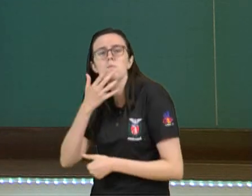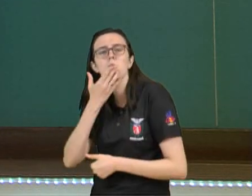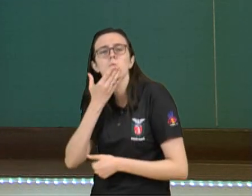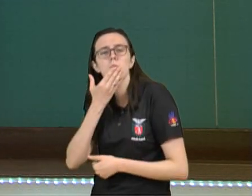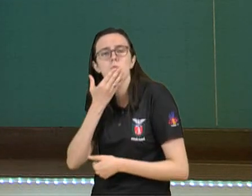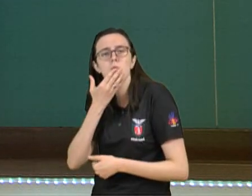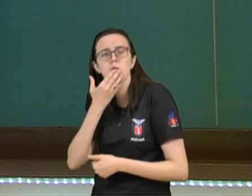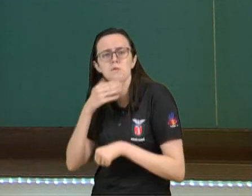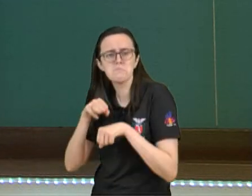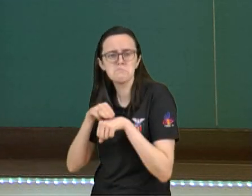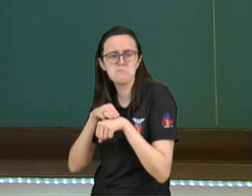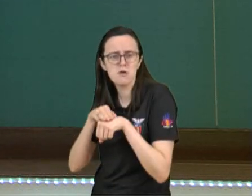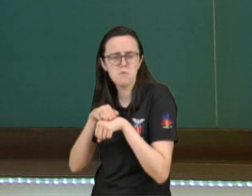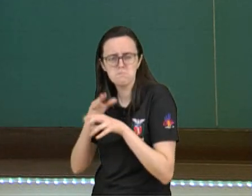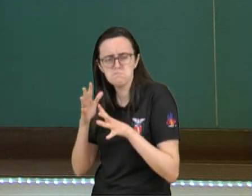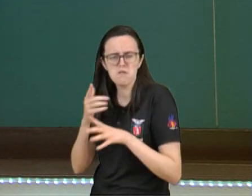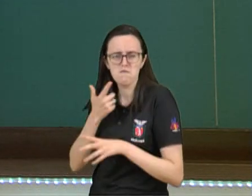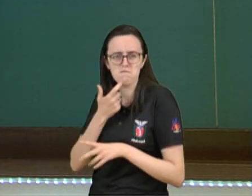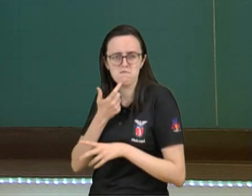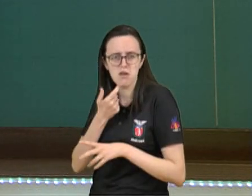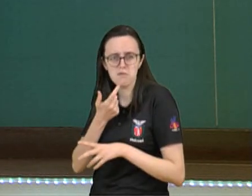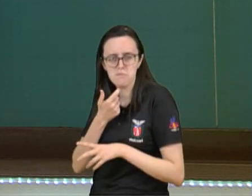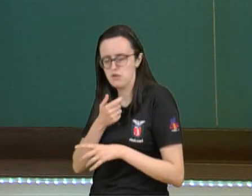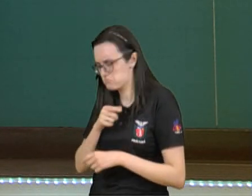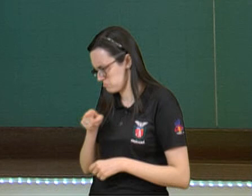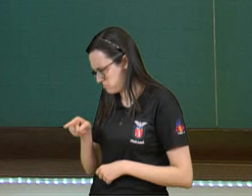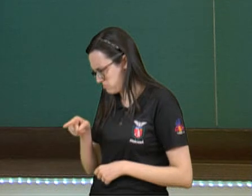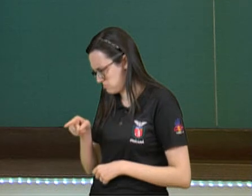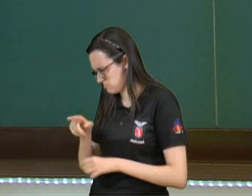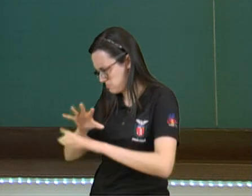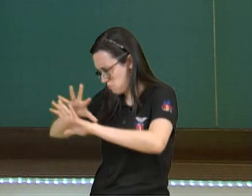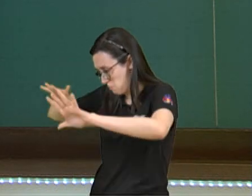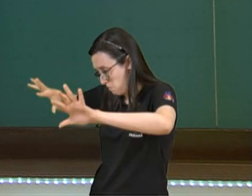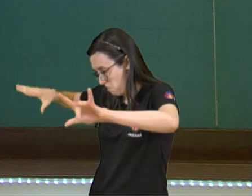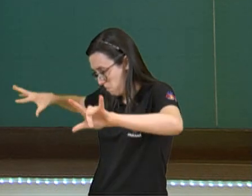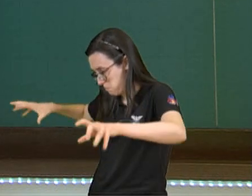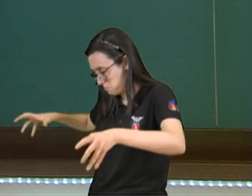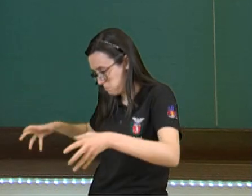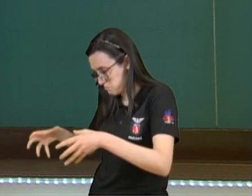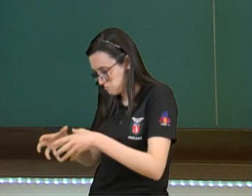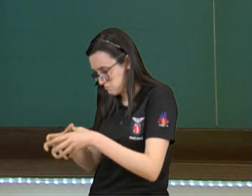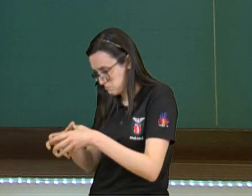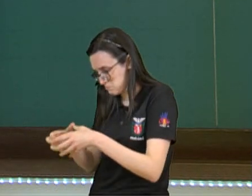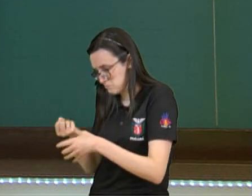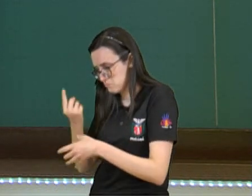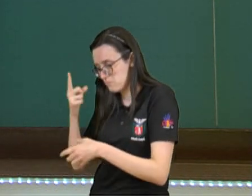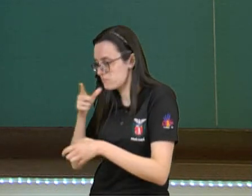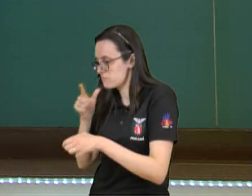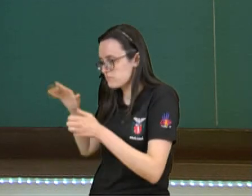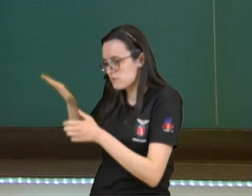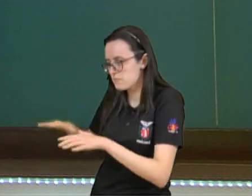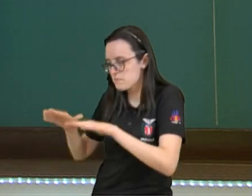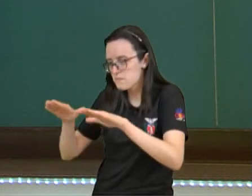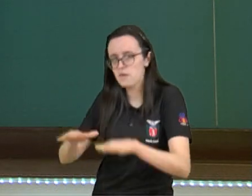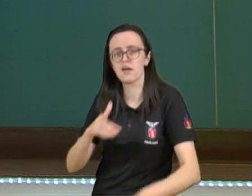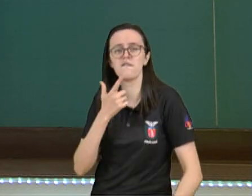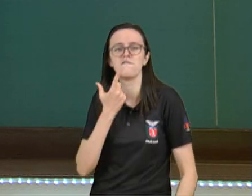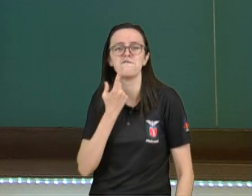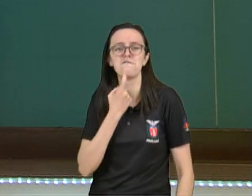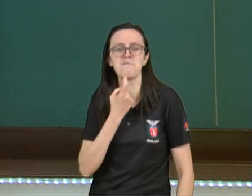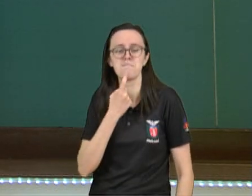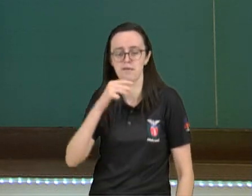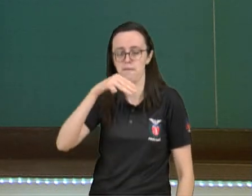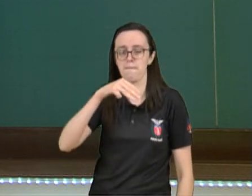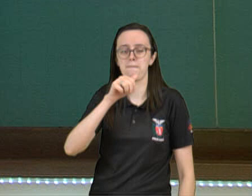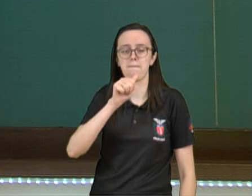tonalidade castanho avermelhada, e daí nós temos o nome de fenômeno maré vermelha. Então, na luz